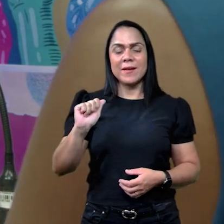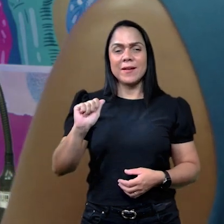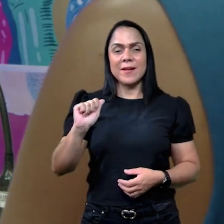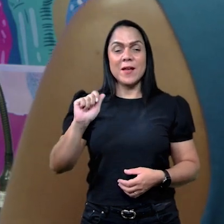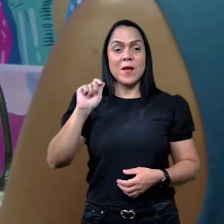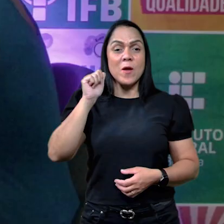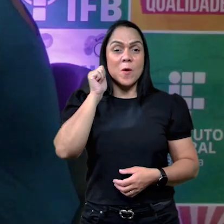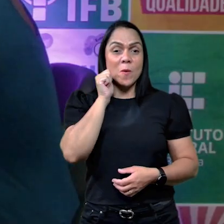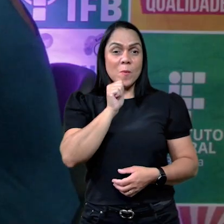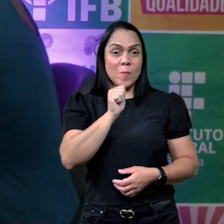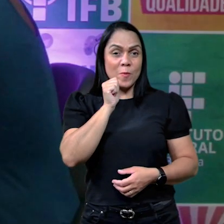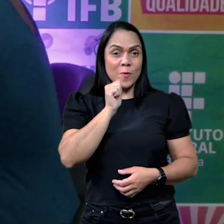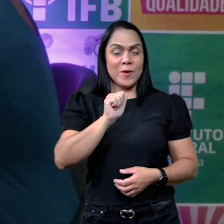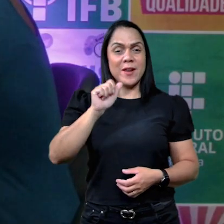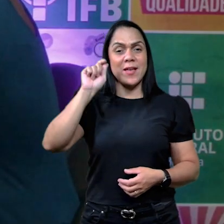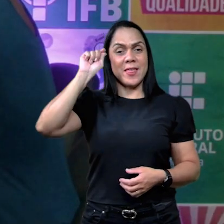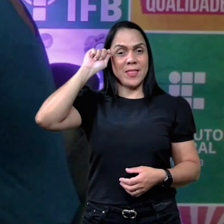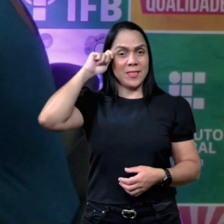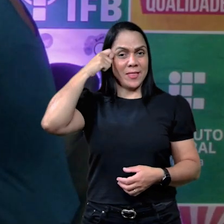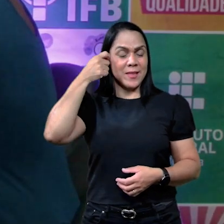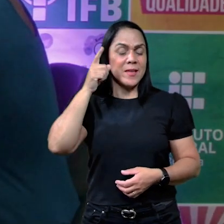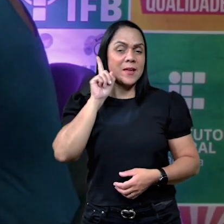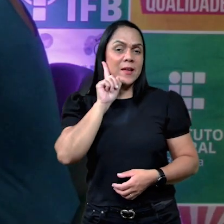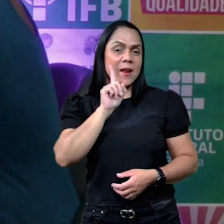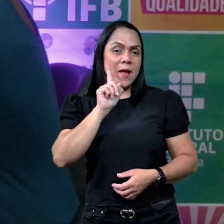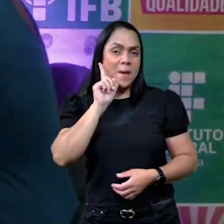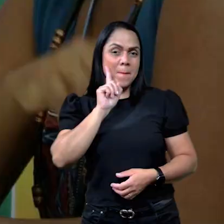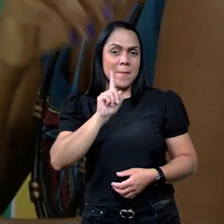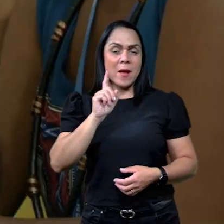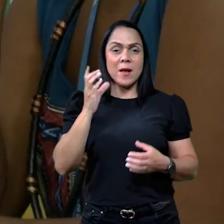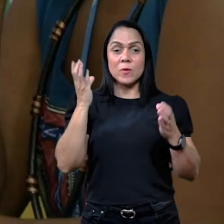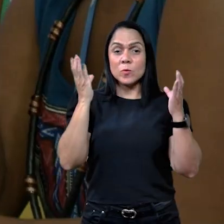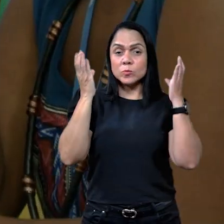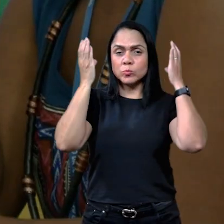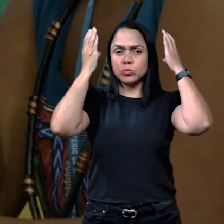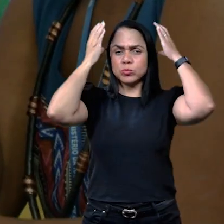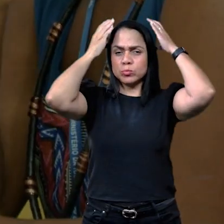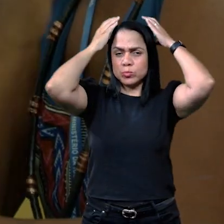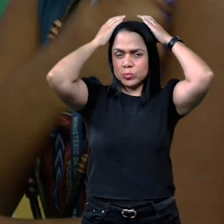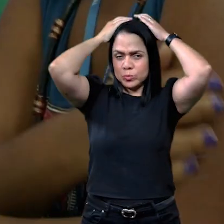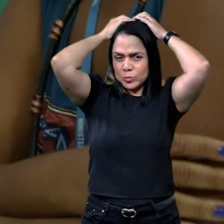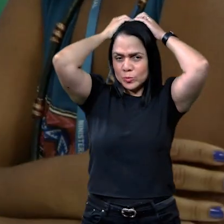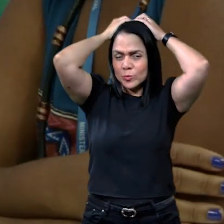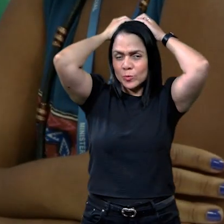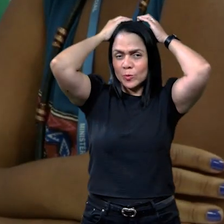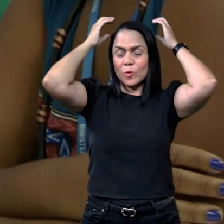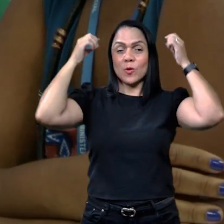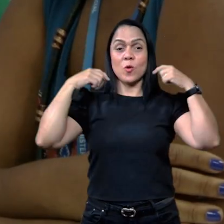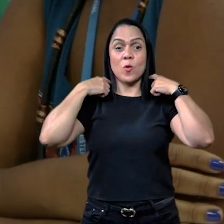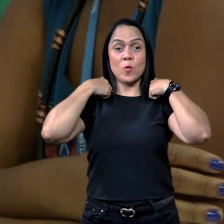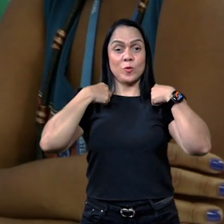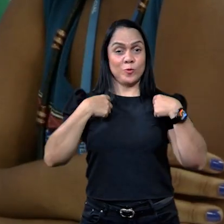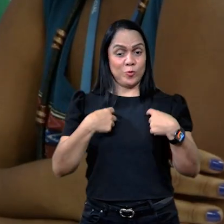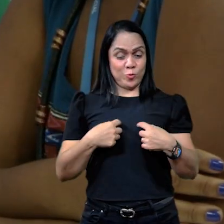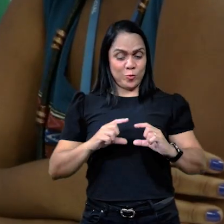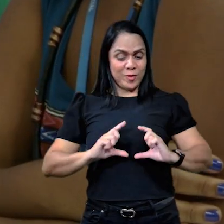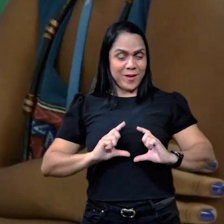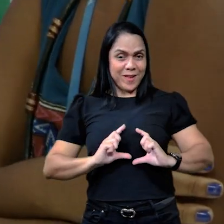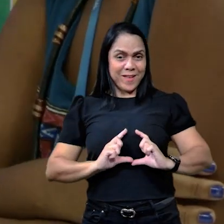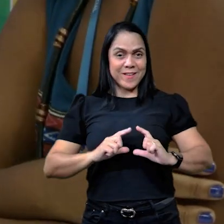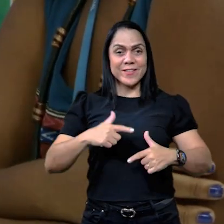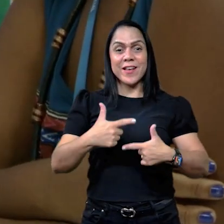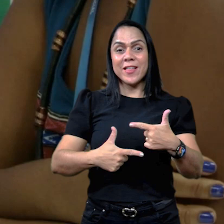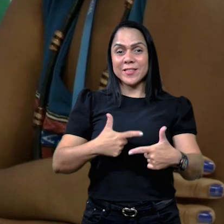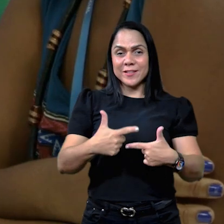Priscila, sou uma mulher negra parda. Tô com o cabelo preso, tô com um crachá do meu